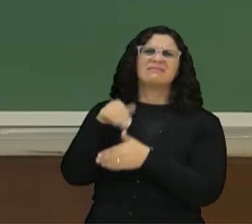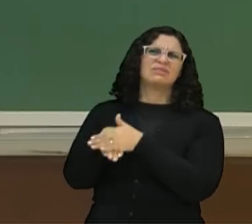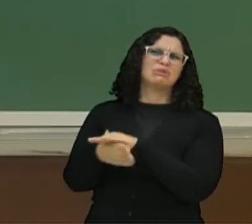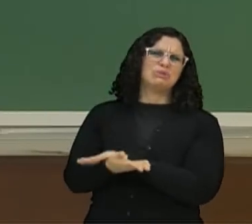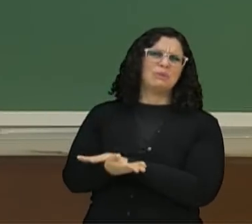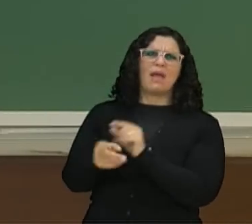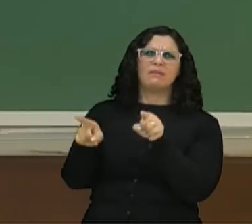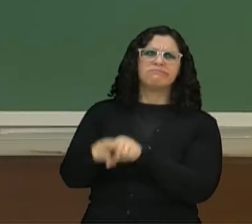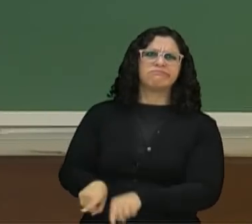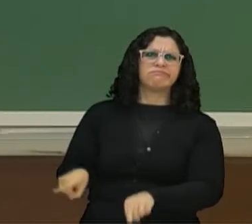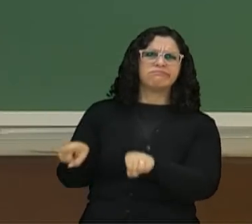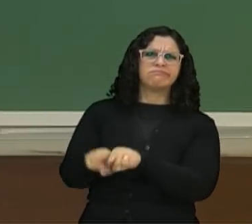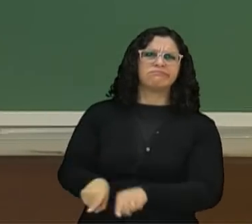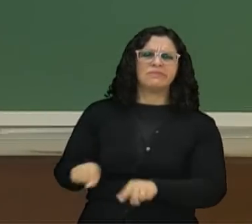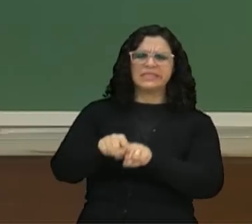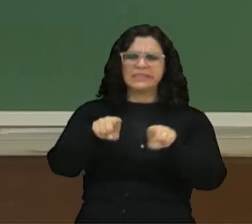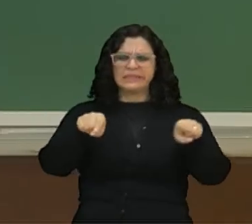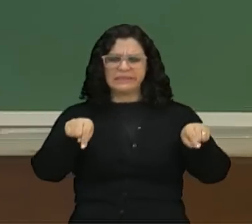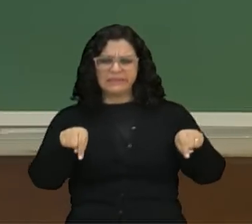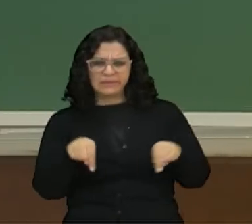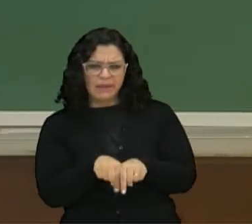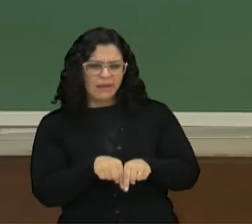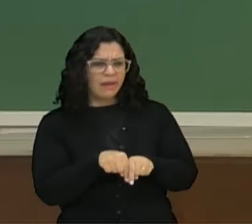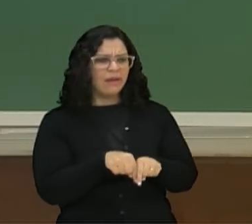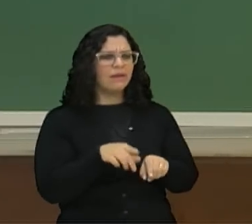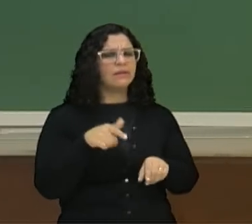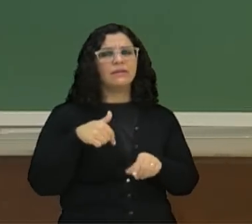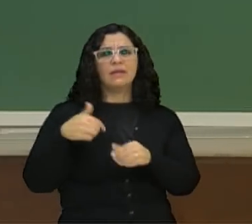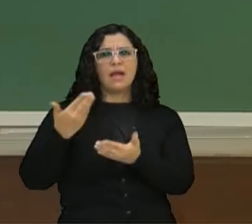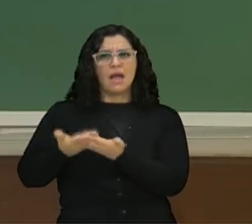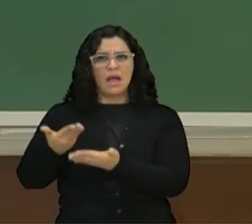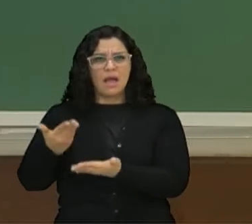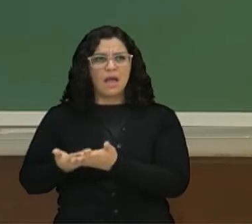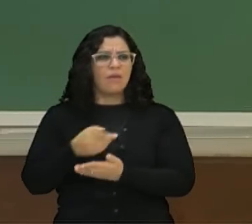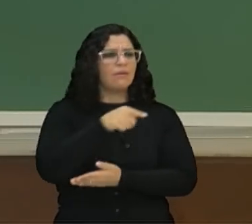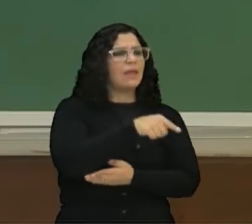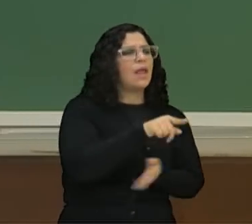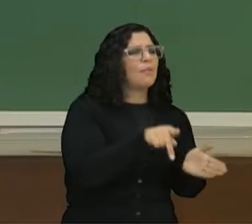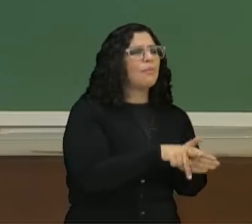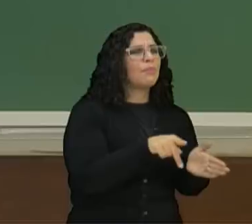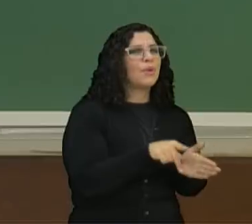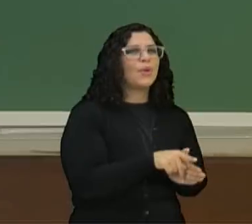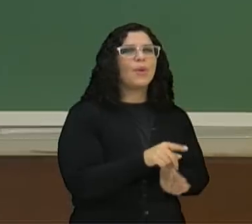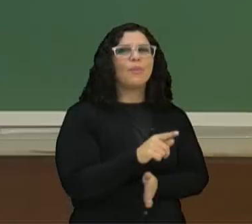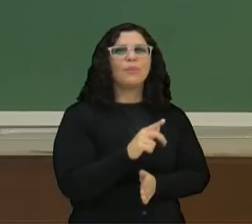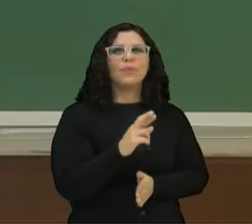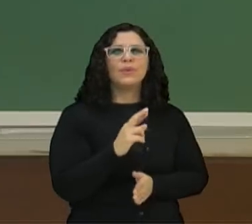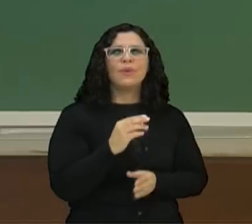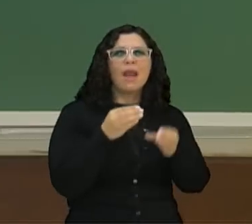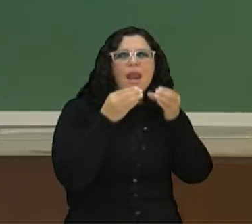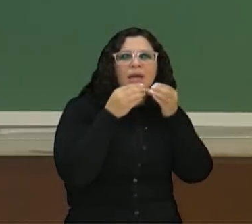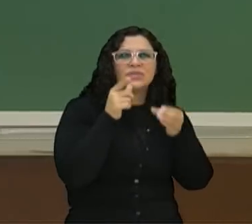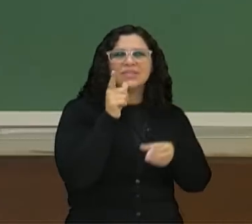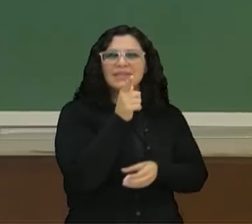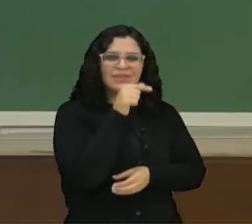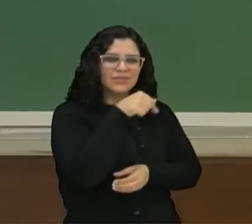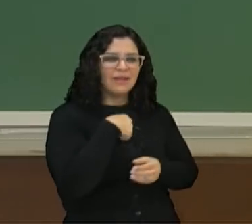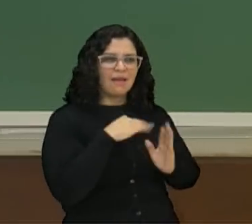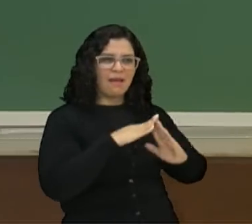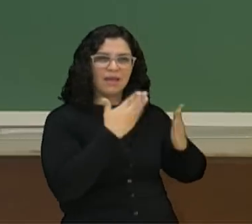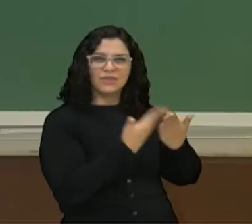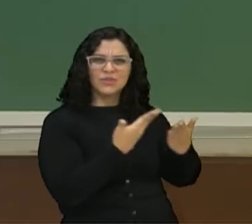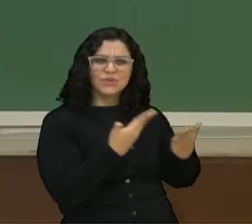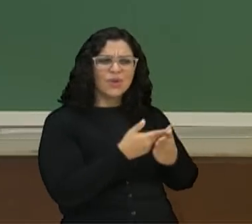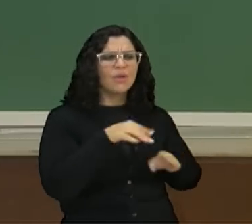né, da sala para a quadra, para o espaço da cantina, digamos assim, da escola, são espaços que eu já conheço, eu posso até